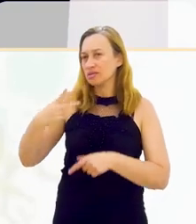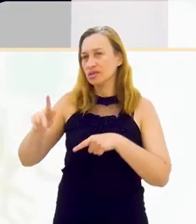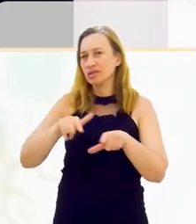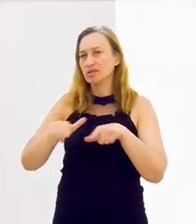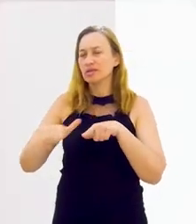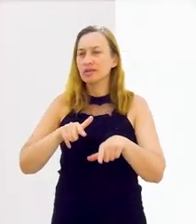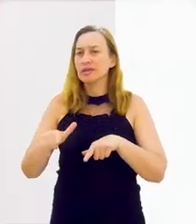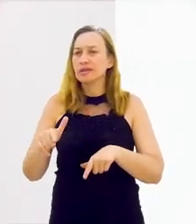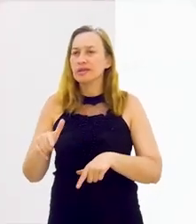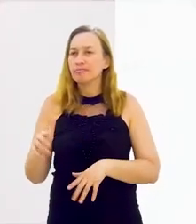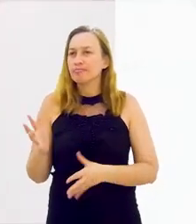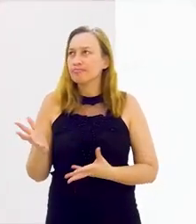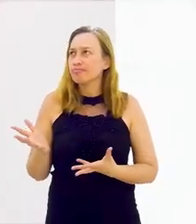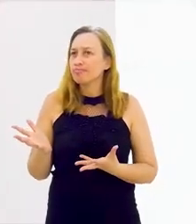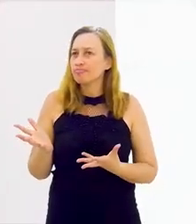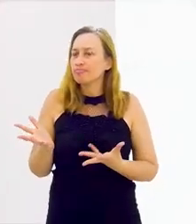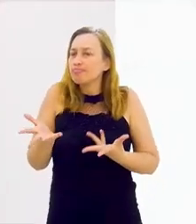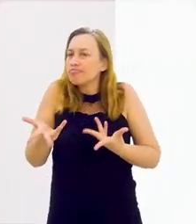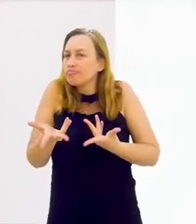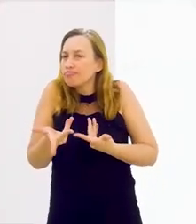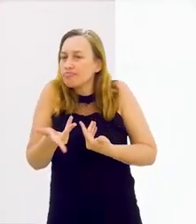trabalho. a riqueza